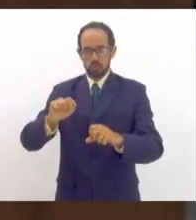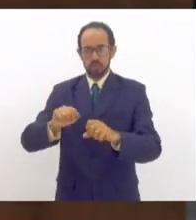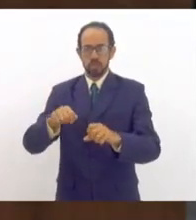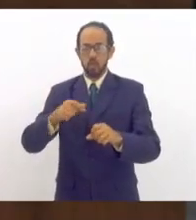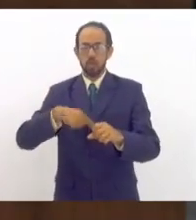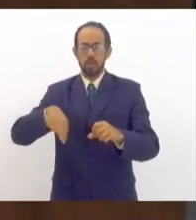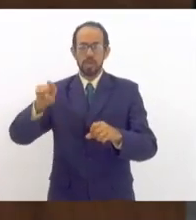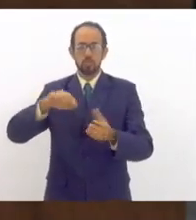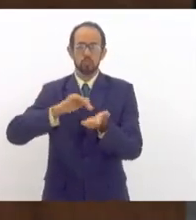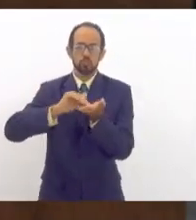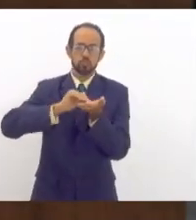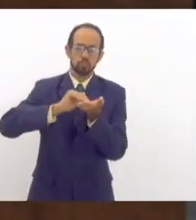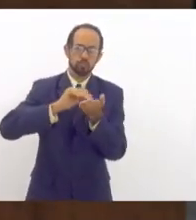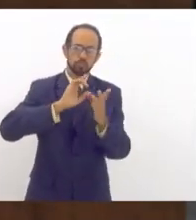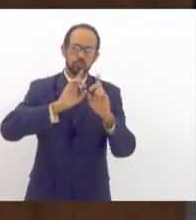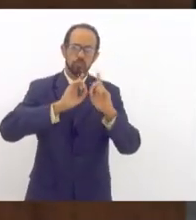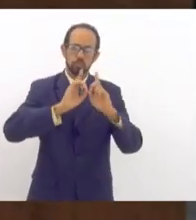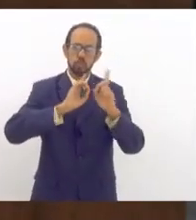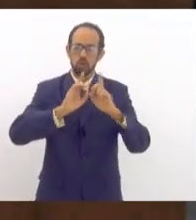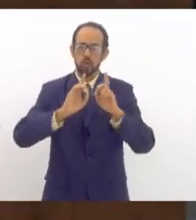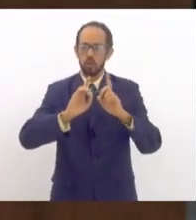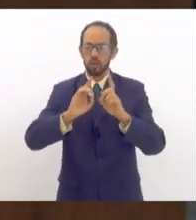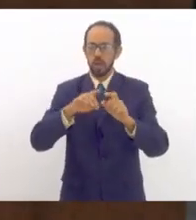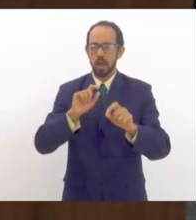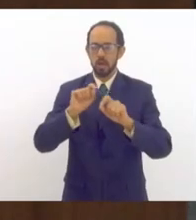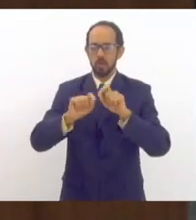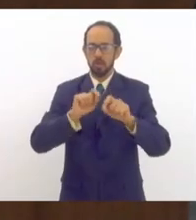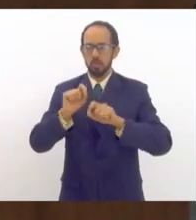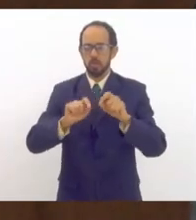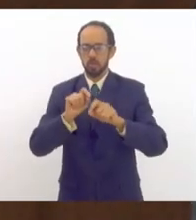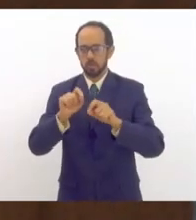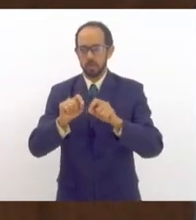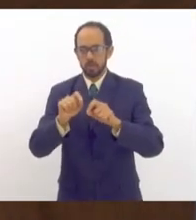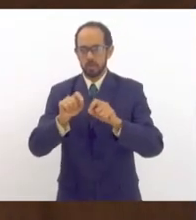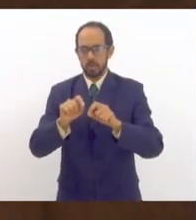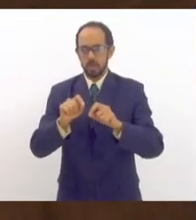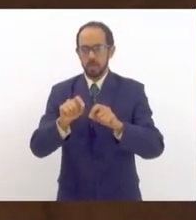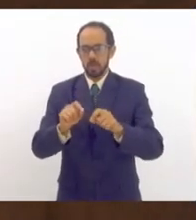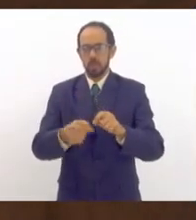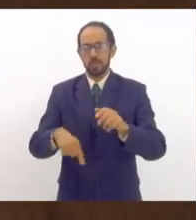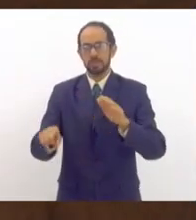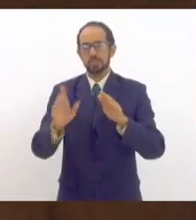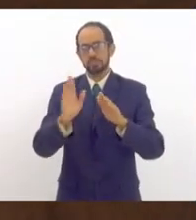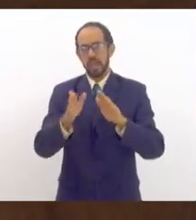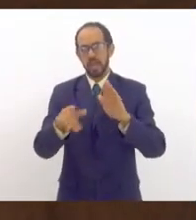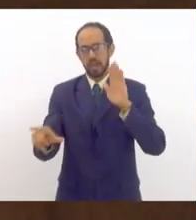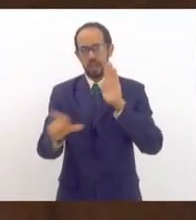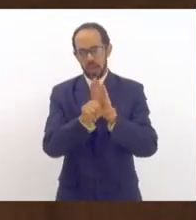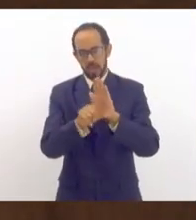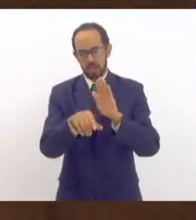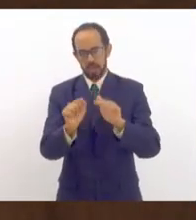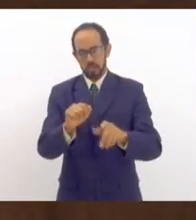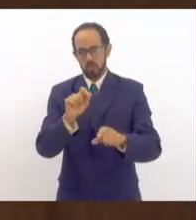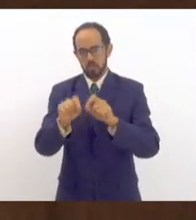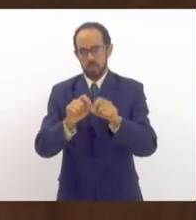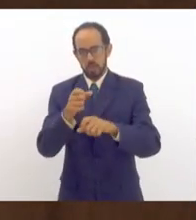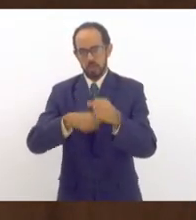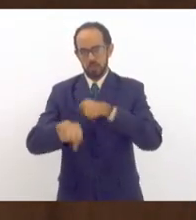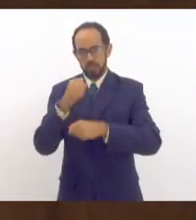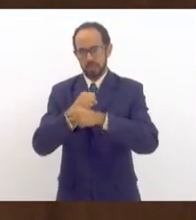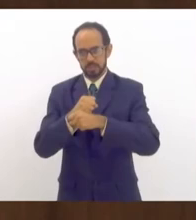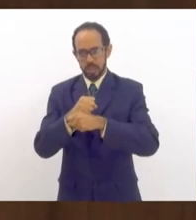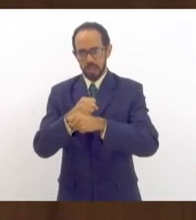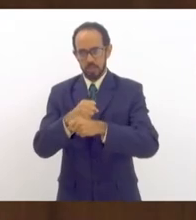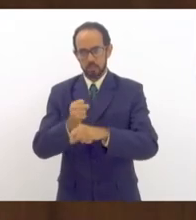deputados chefes de gabinete sobre uma questão que aqui já é lei A partir dessa casa no ano passado uma das